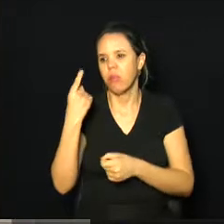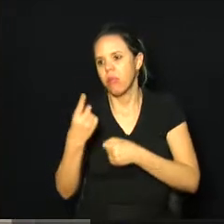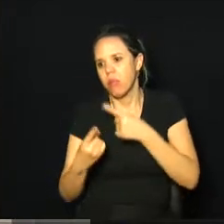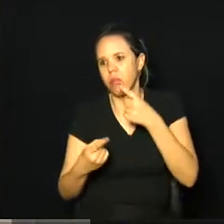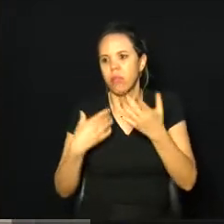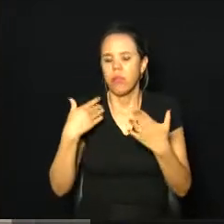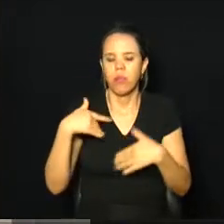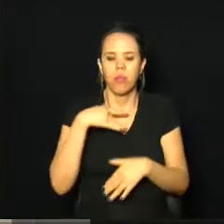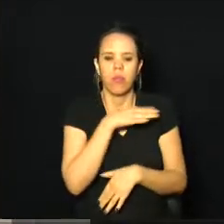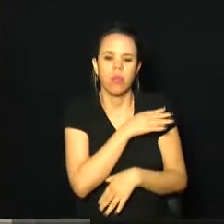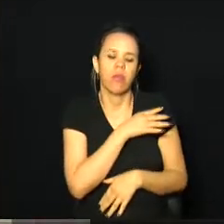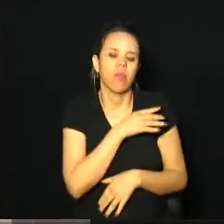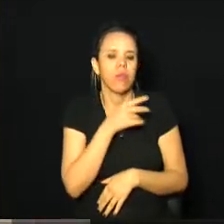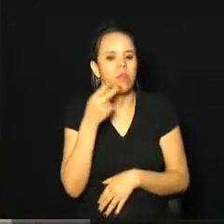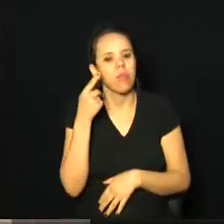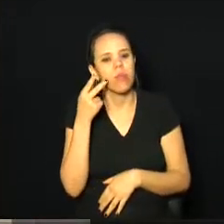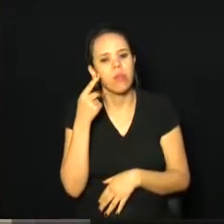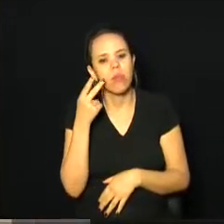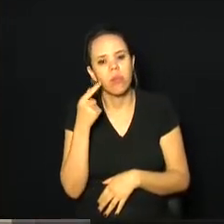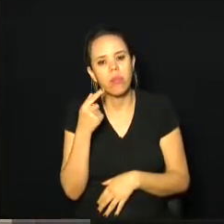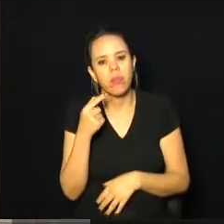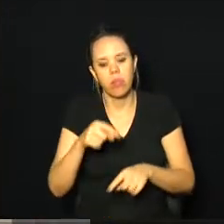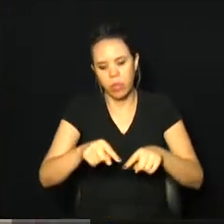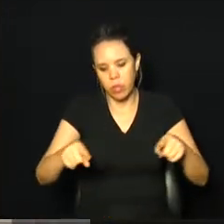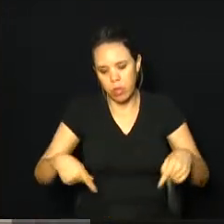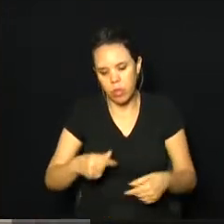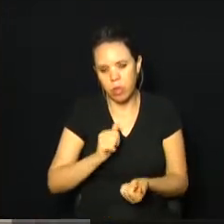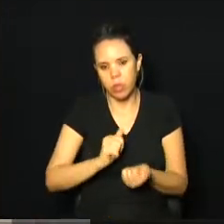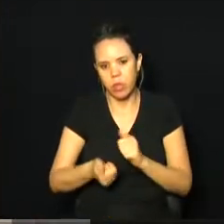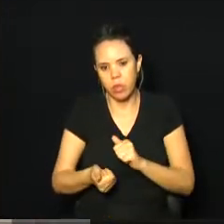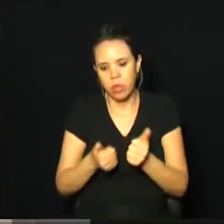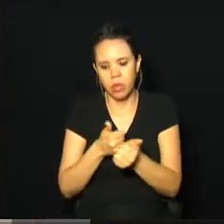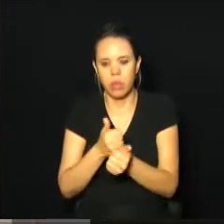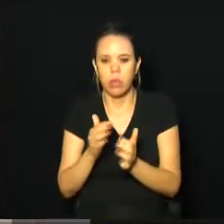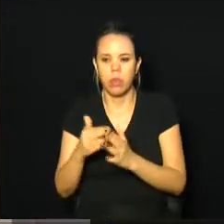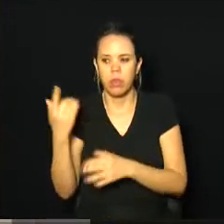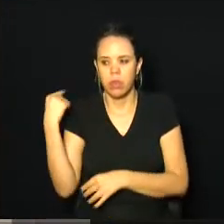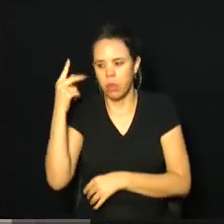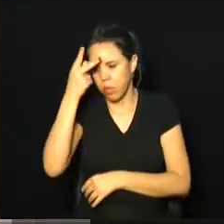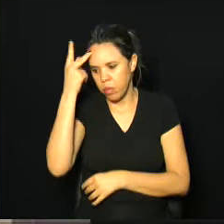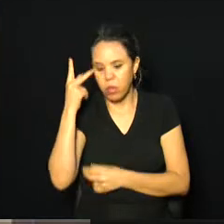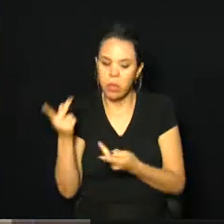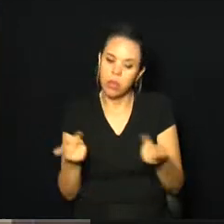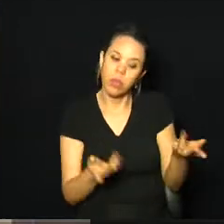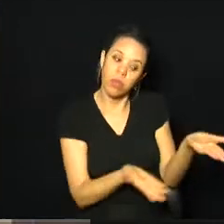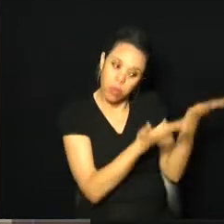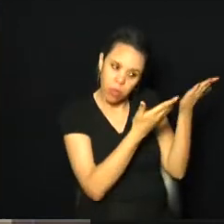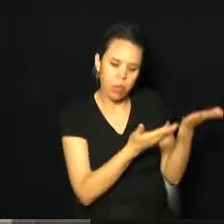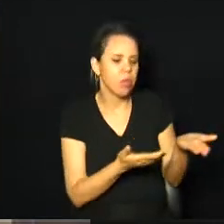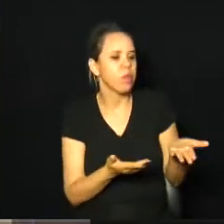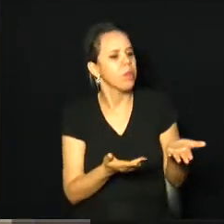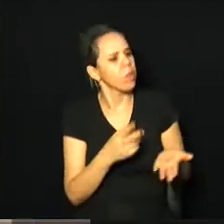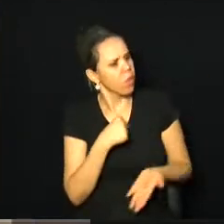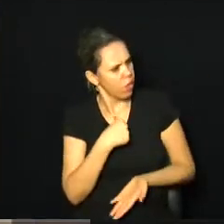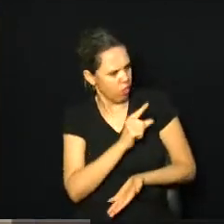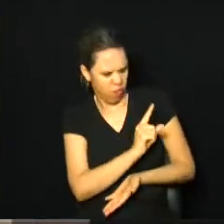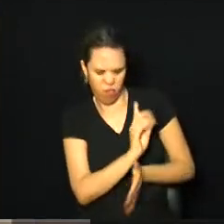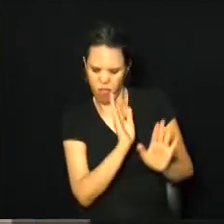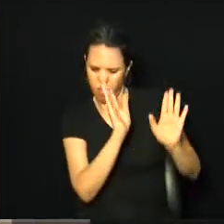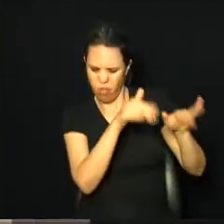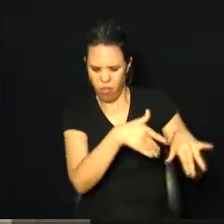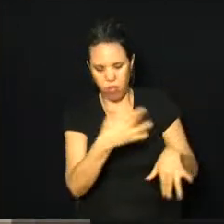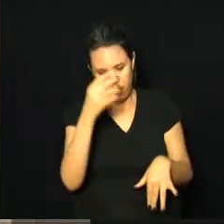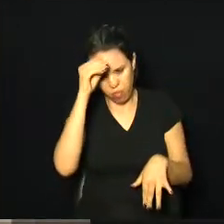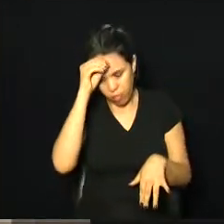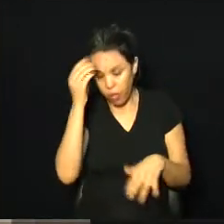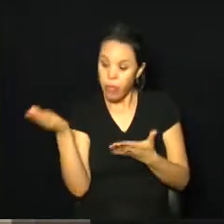em Recife, aí tinha uma quadrinha do lado da minha casa, e aí o pessoal, completa o time aí e tal, eu falei, cara, não vou jogar isso não, nem sei, o